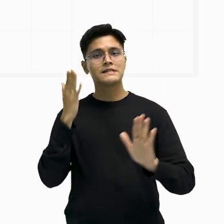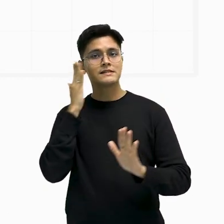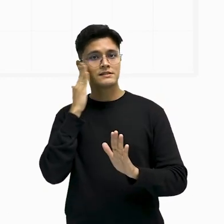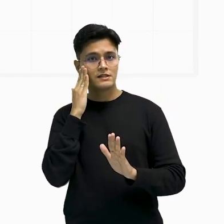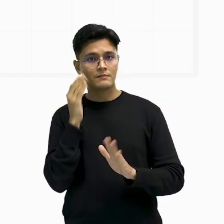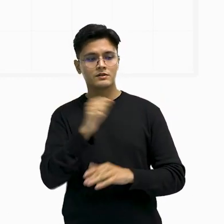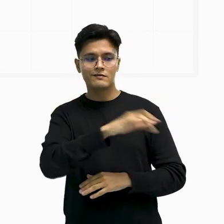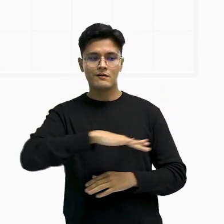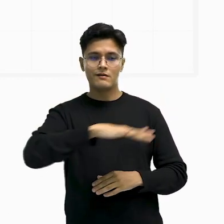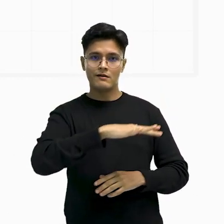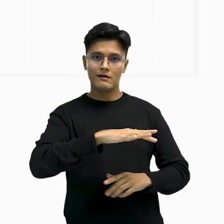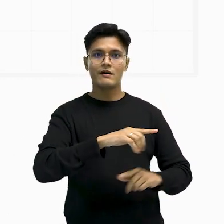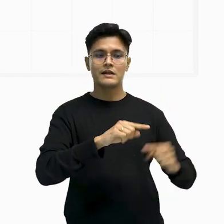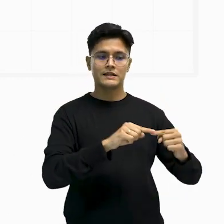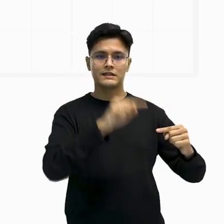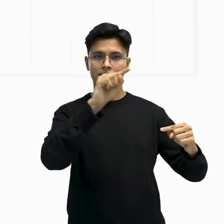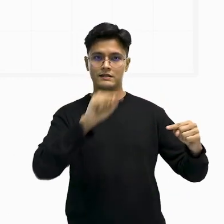desses ângulos